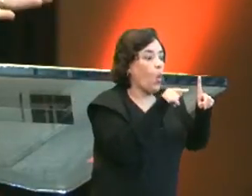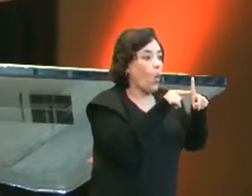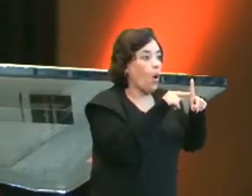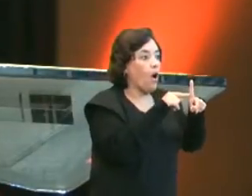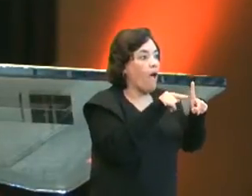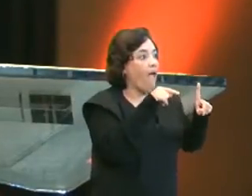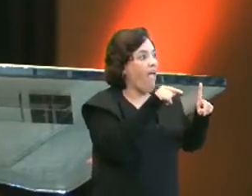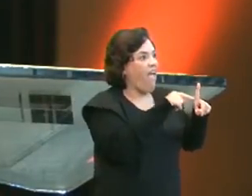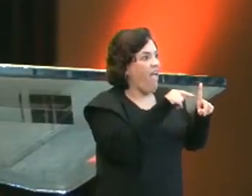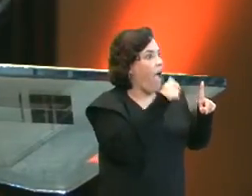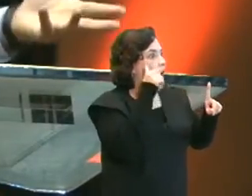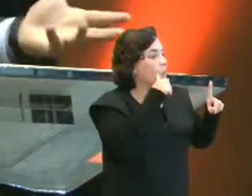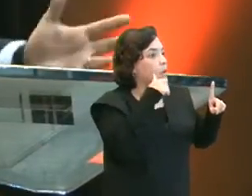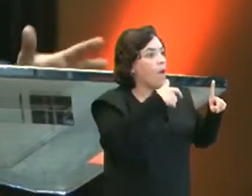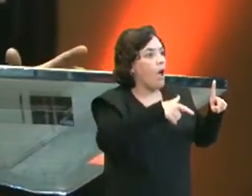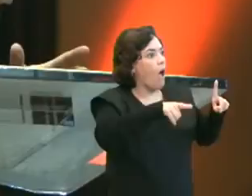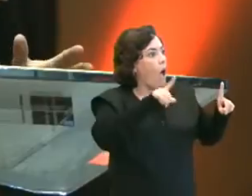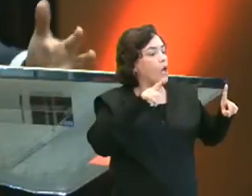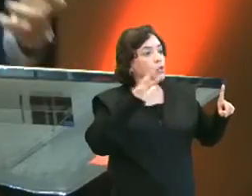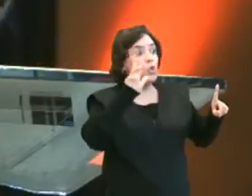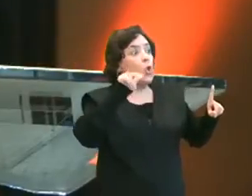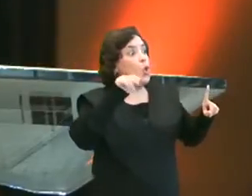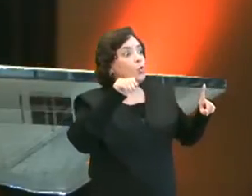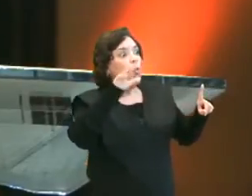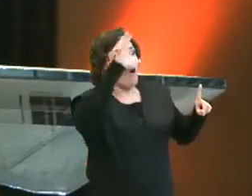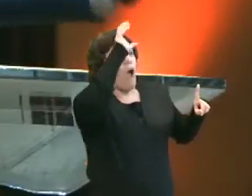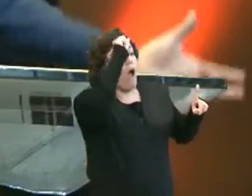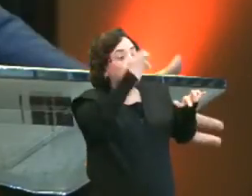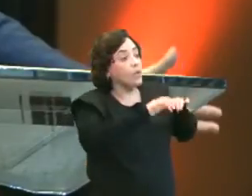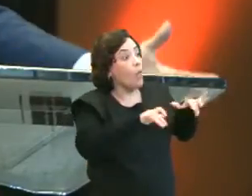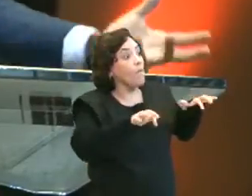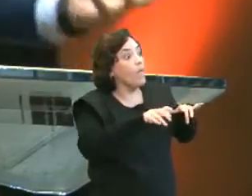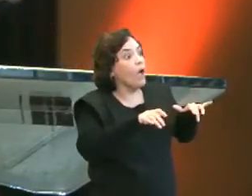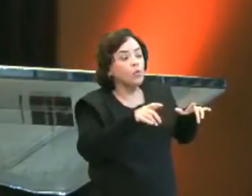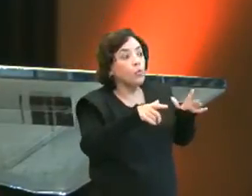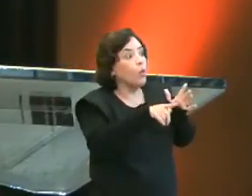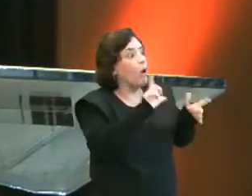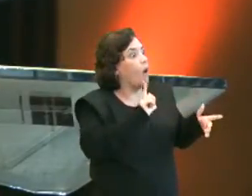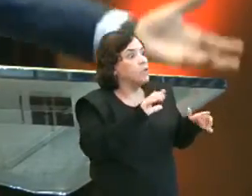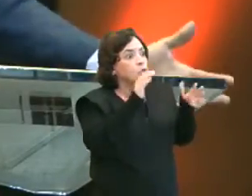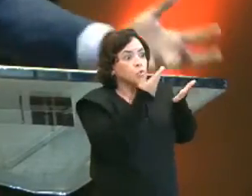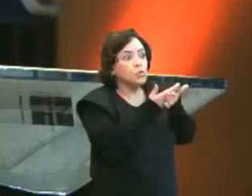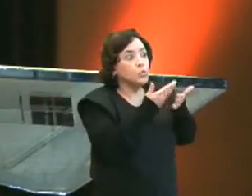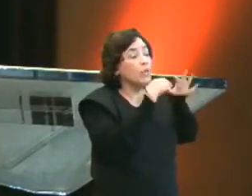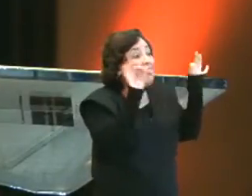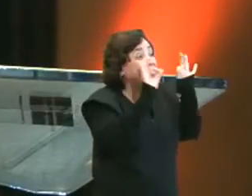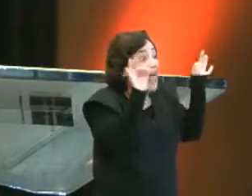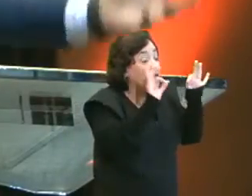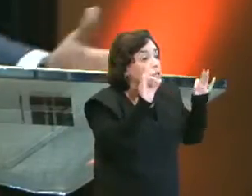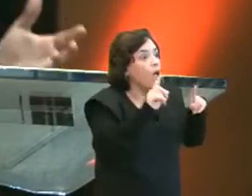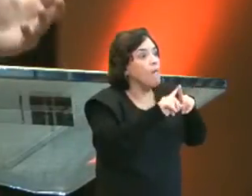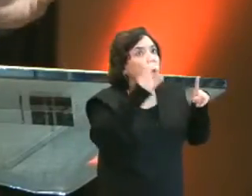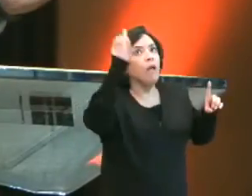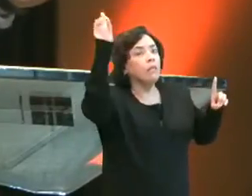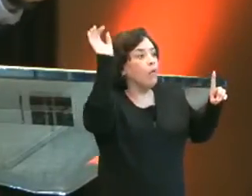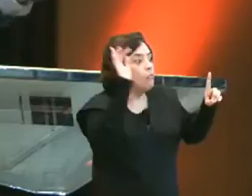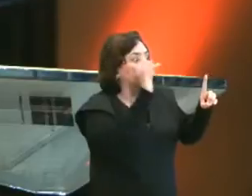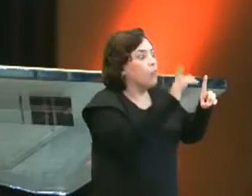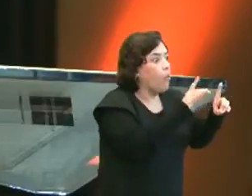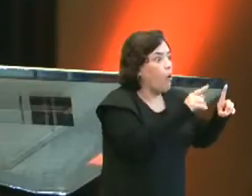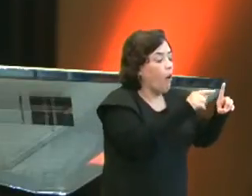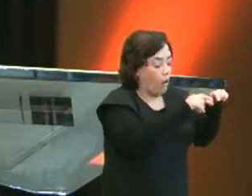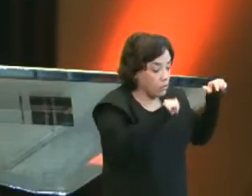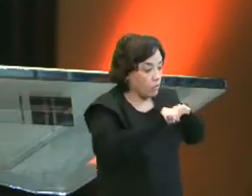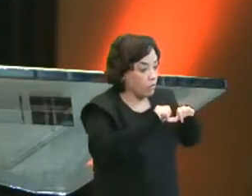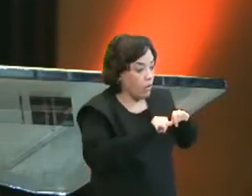piano, mas ela senta no piano e começa a tocar piano com uma habilidade, cantar louvores,